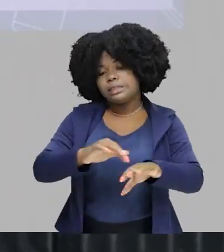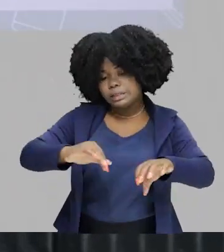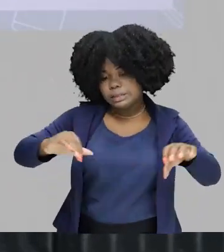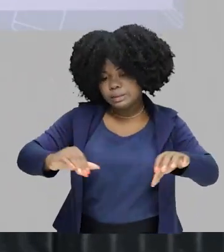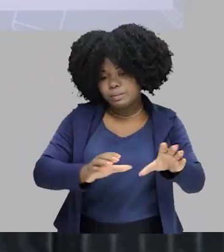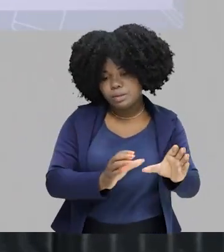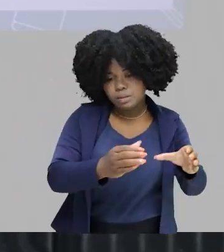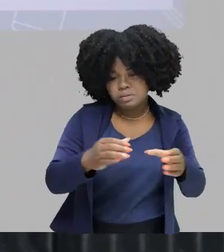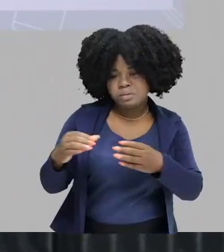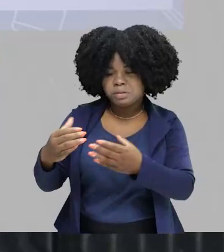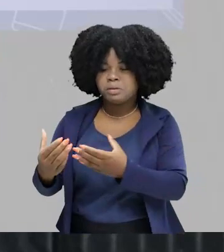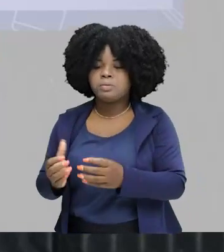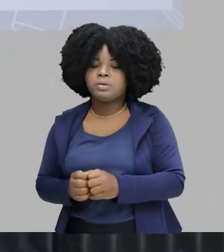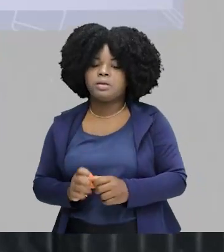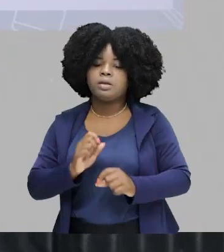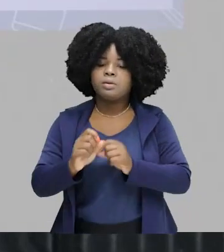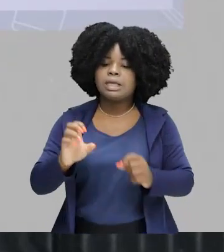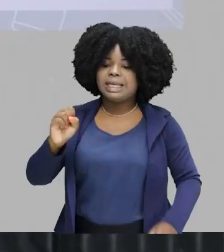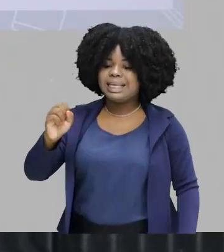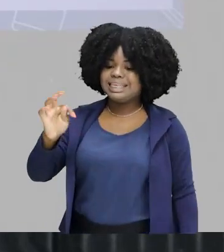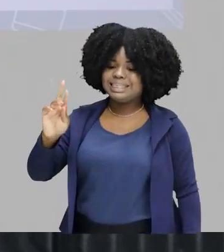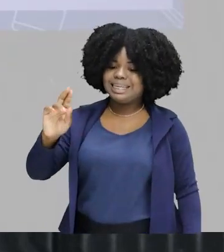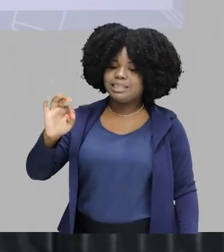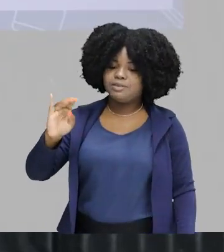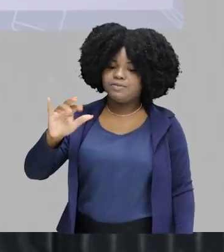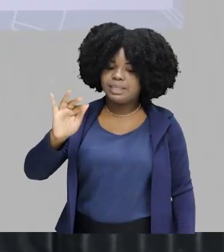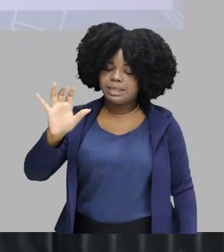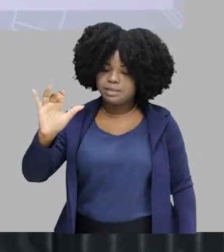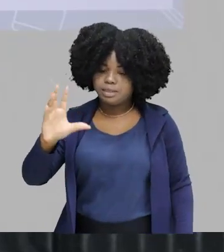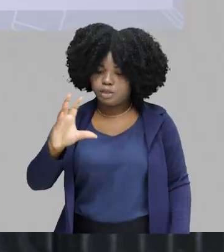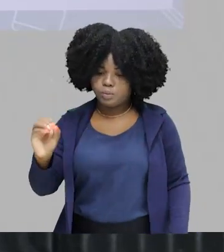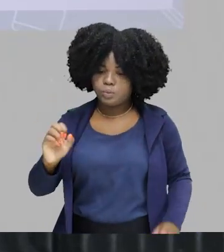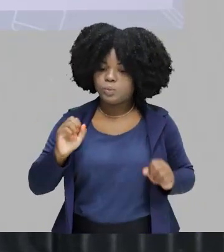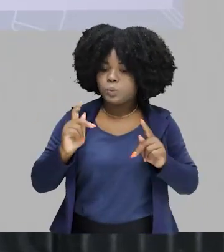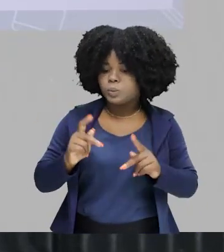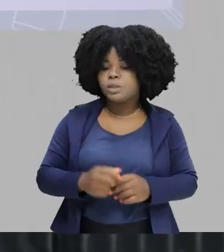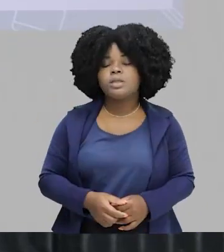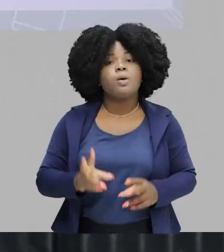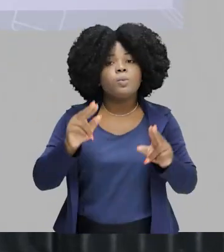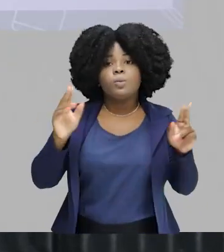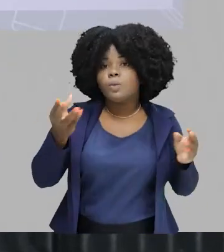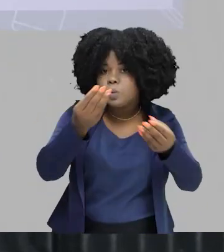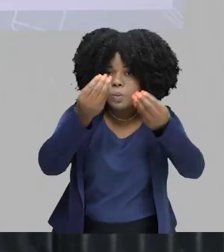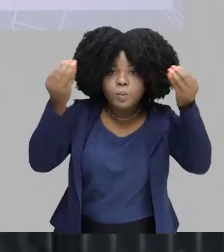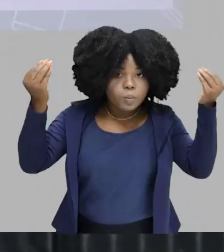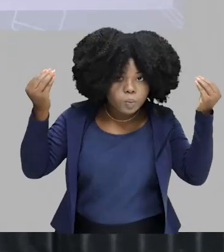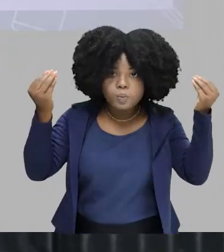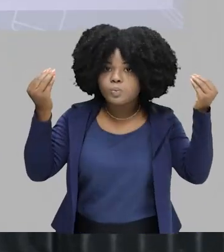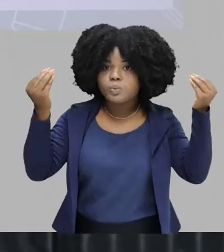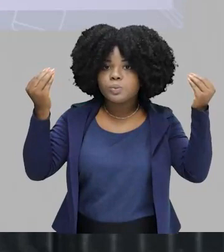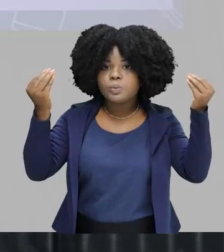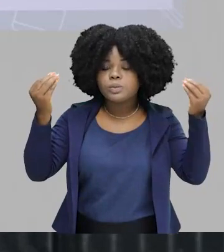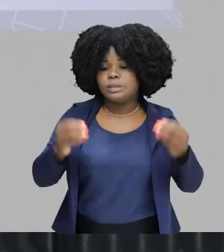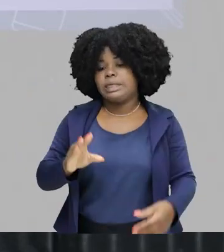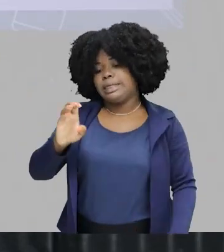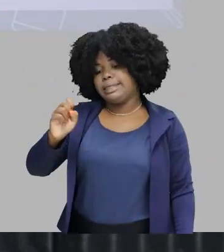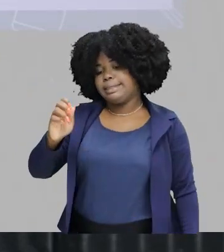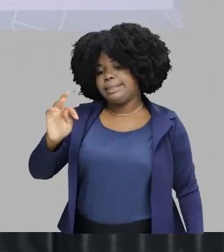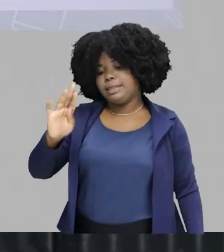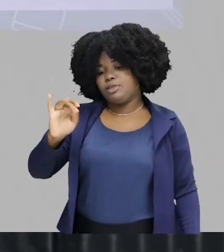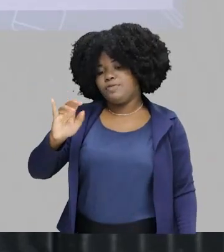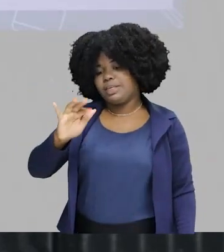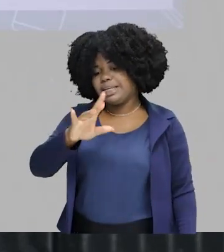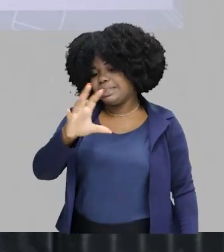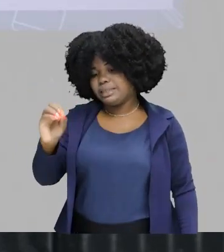divisão a gente chama como estratificação social. Então nunca esqueça disso, tá? A estratificação